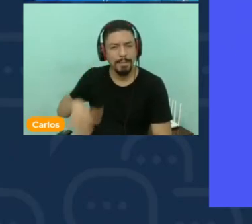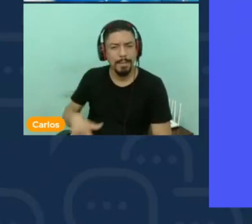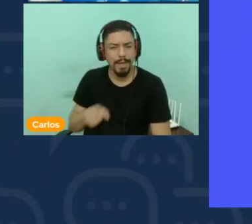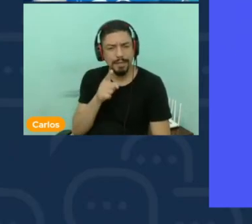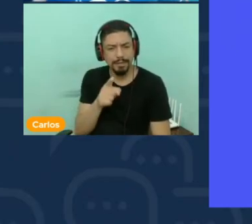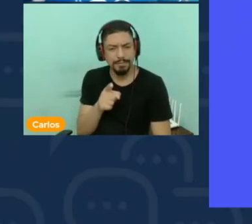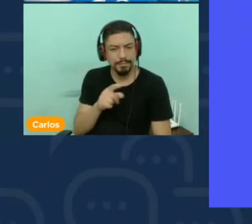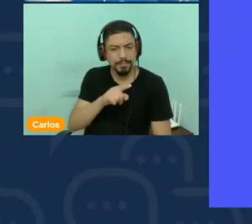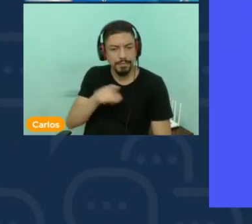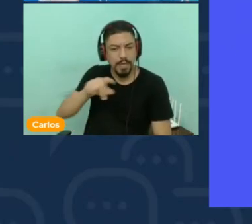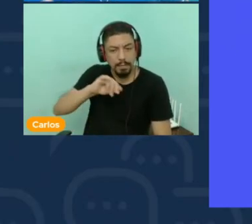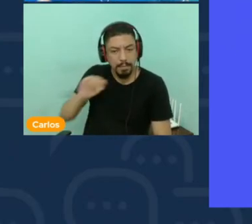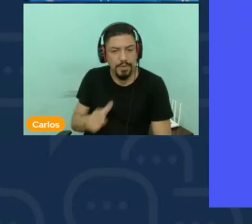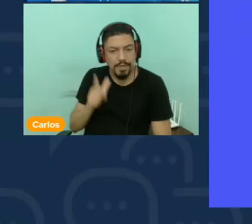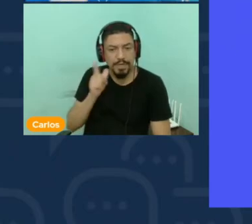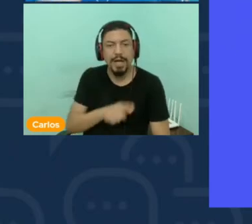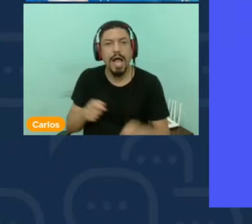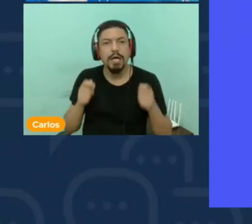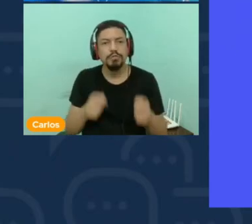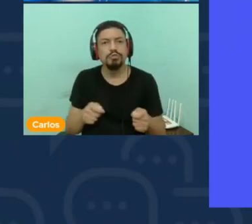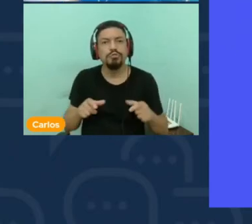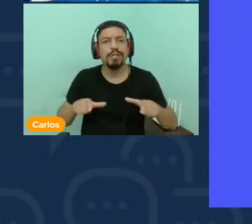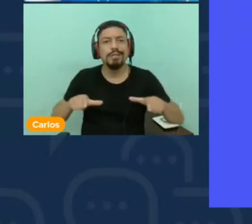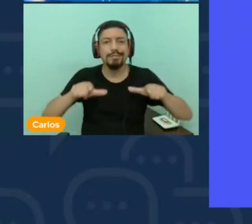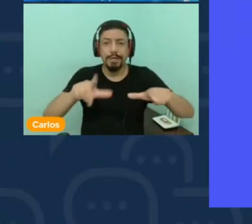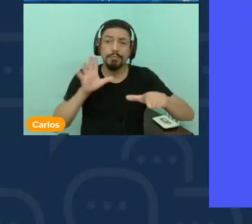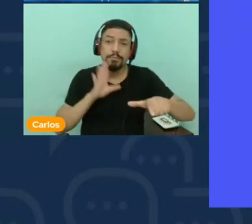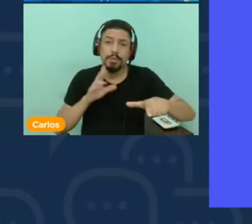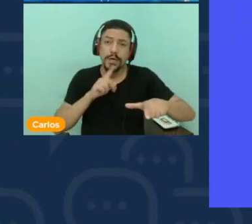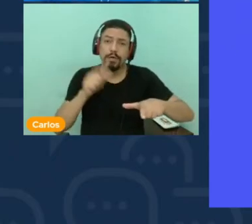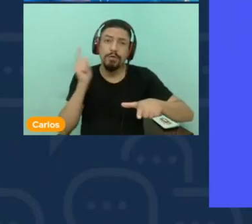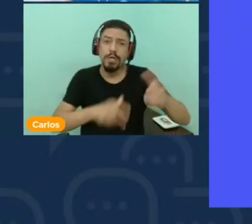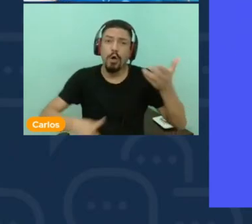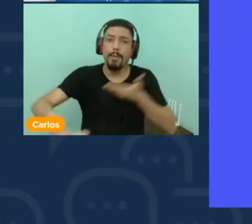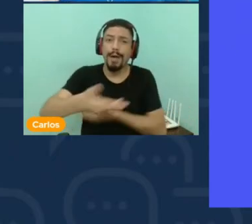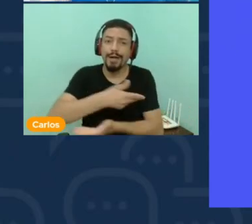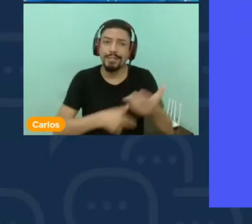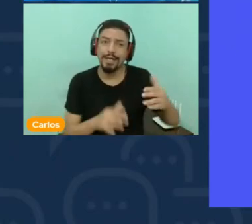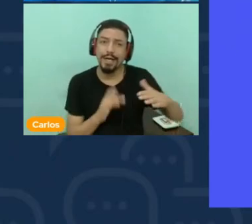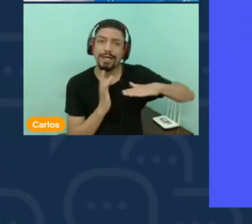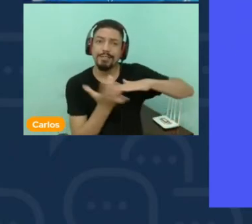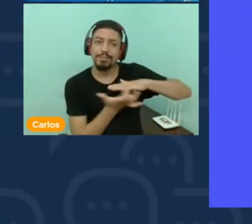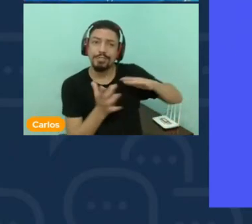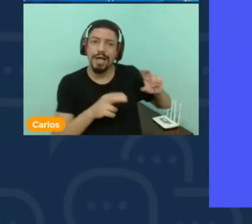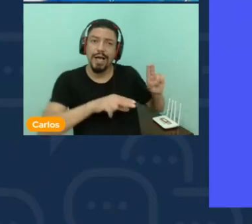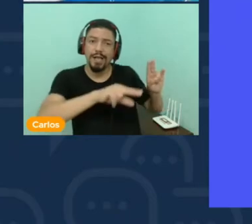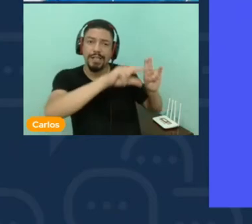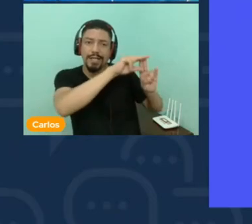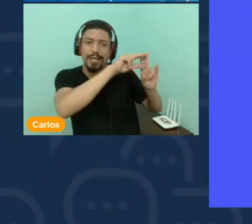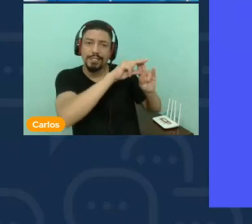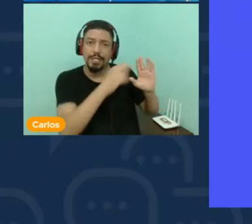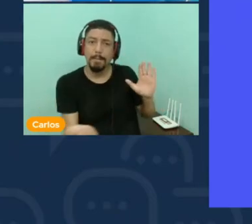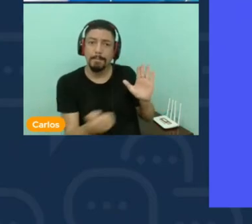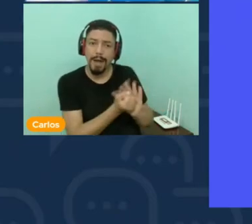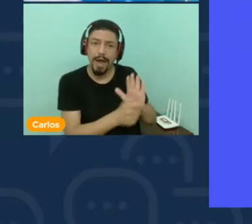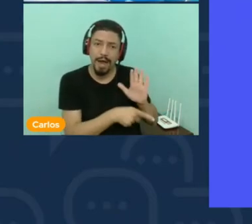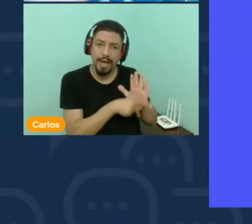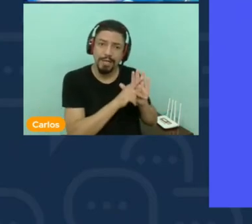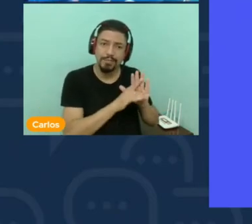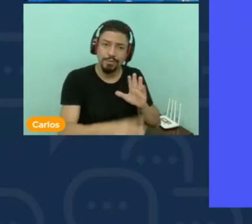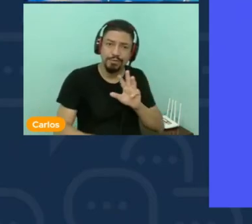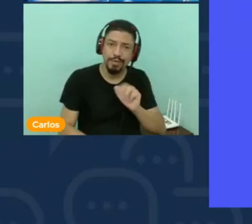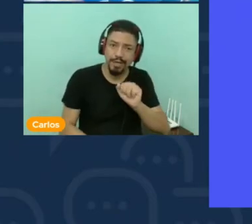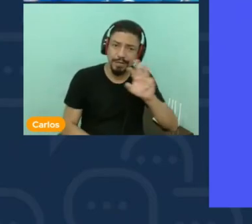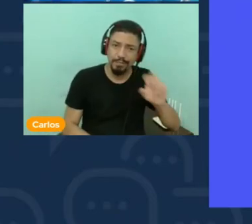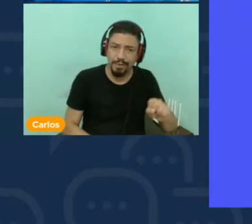aí vocês aproveitem e garantem também um certificado super legal, que vocês podem compartilhar no LinkedIn, né, marcar a K-Solution, a